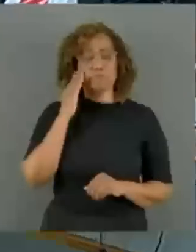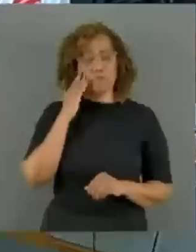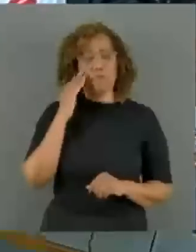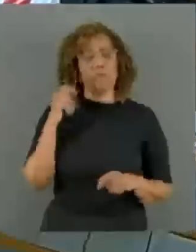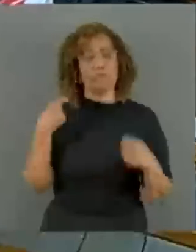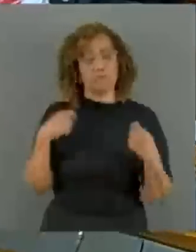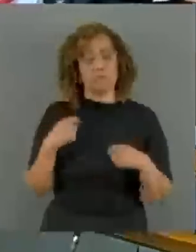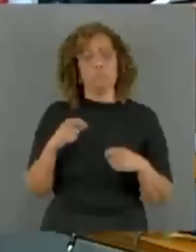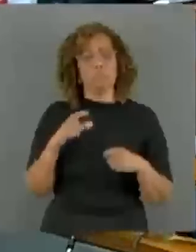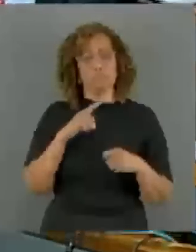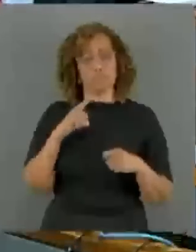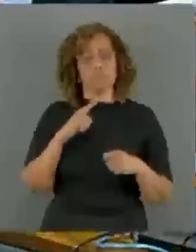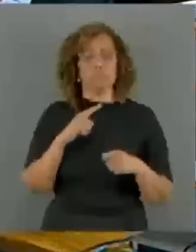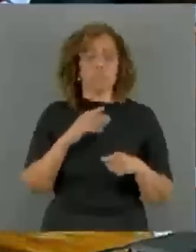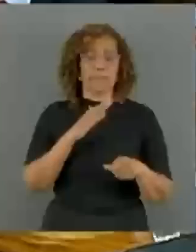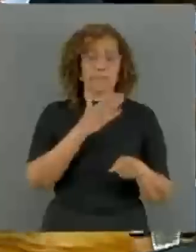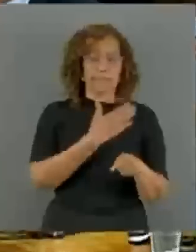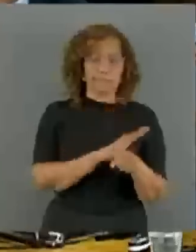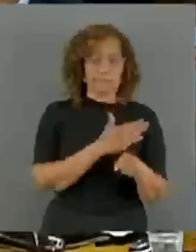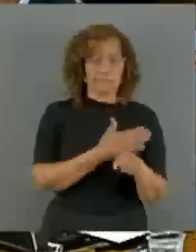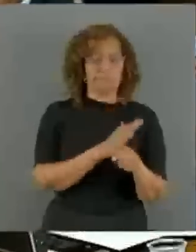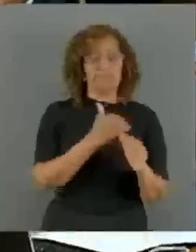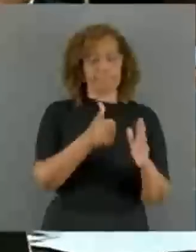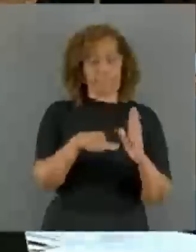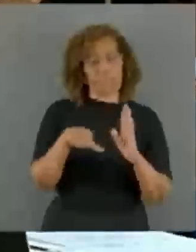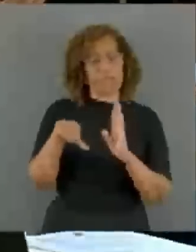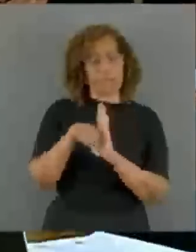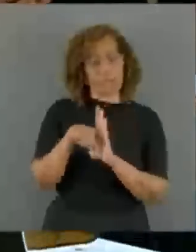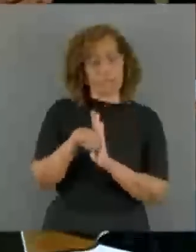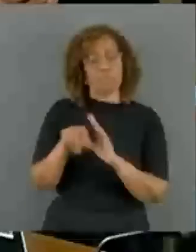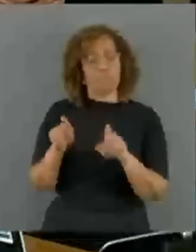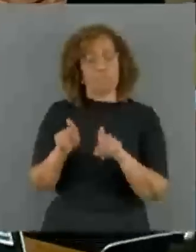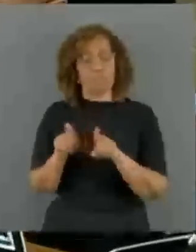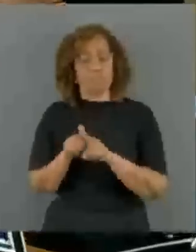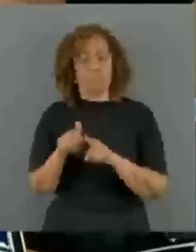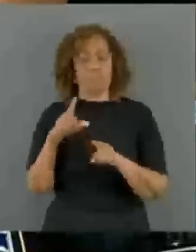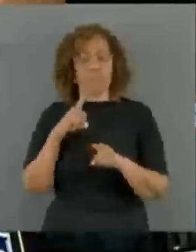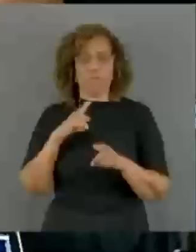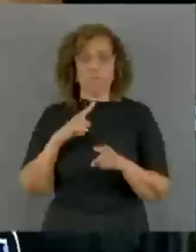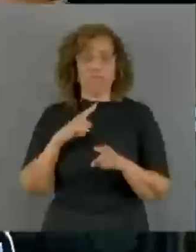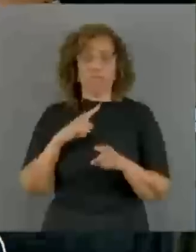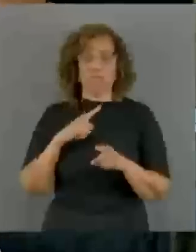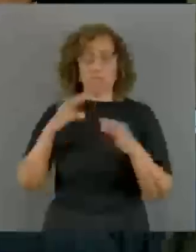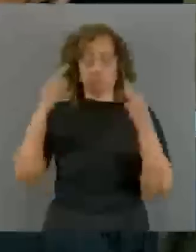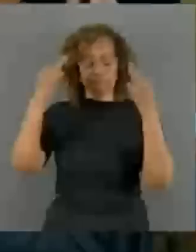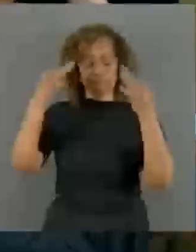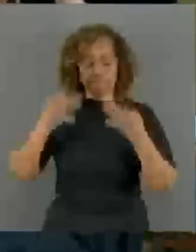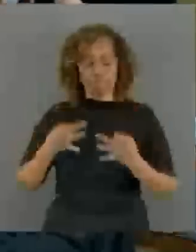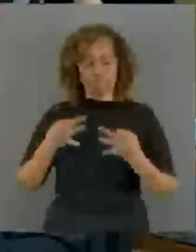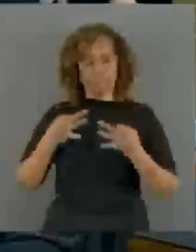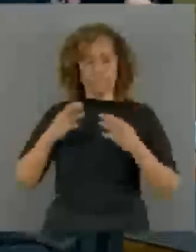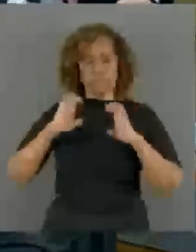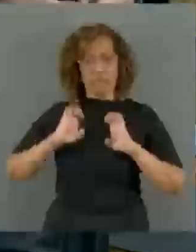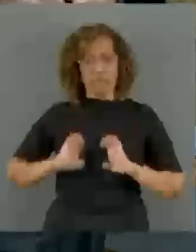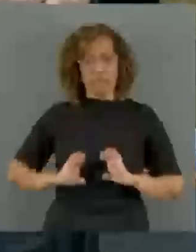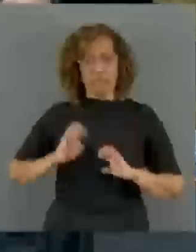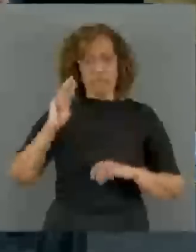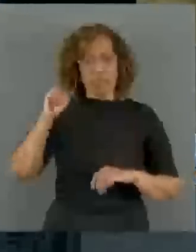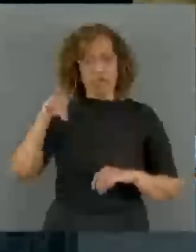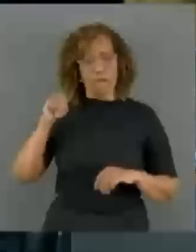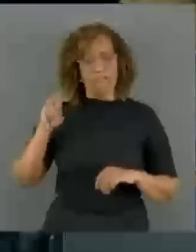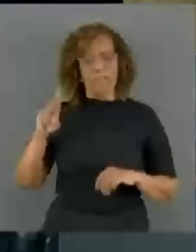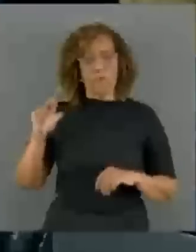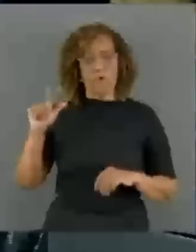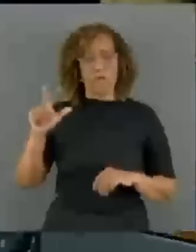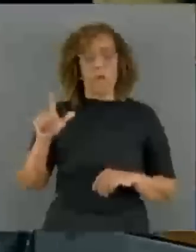a prática delituosa e buscar a moralidade pública, senador Jader Barbalho. Mas